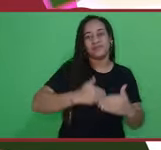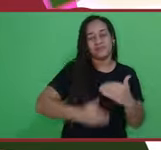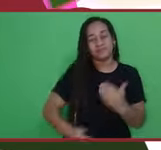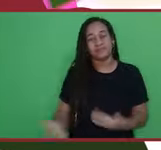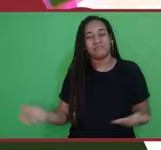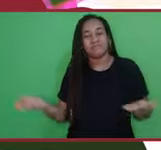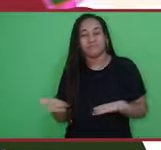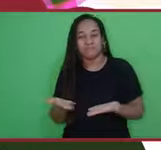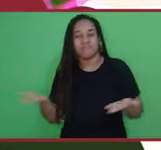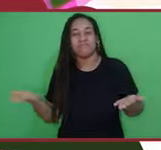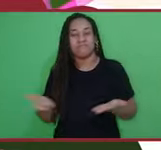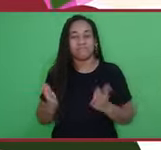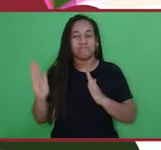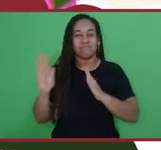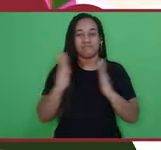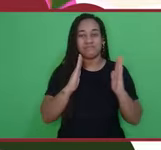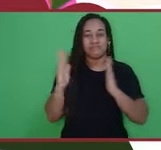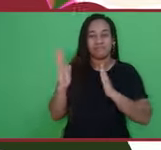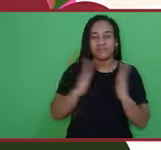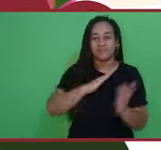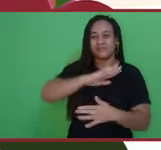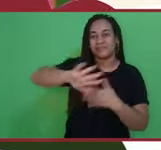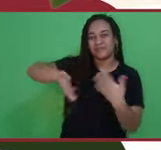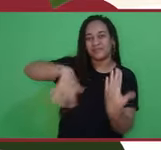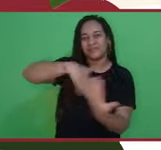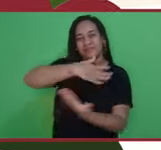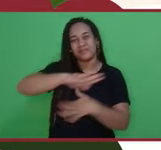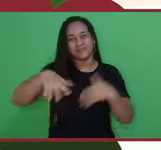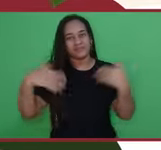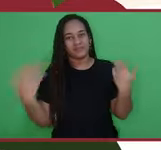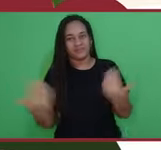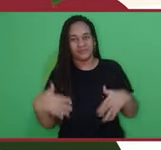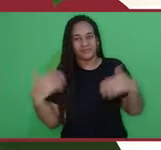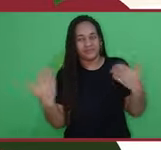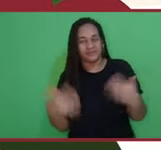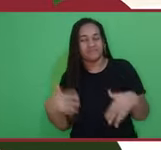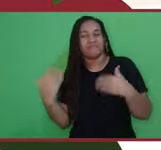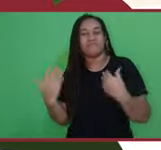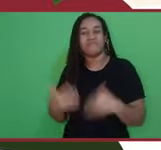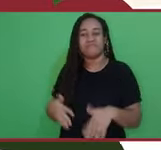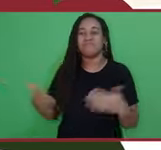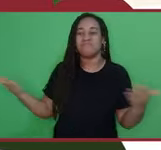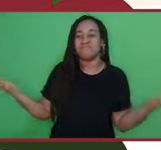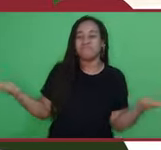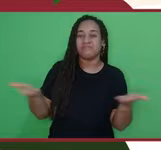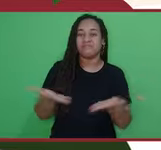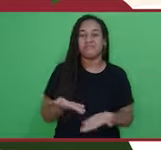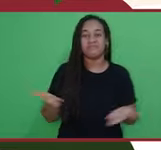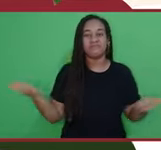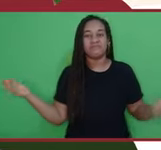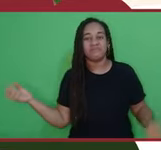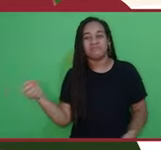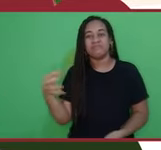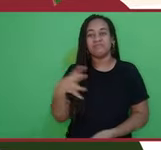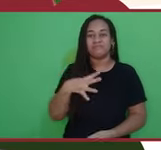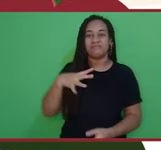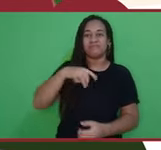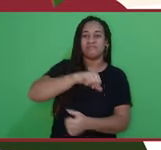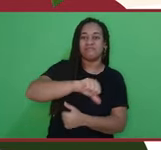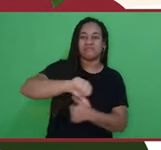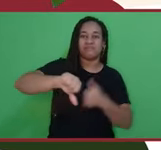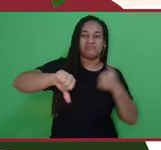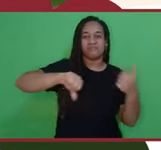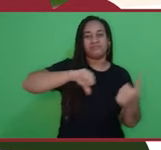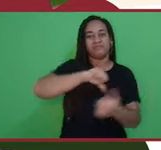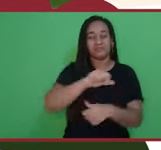autocuidado, que este é um momento delicado. Nesta transição, neste cenário,